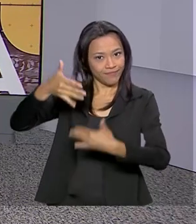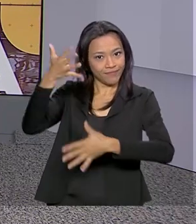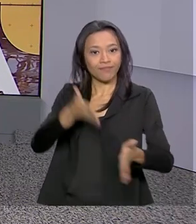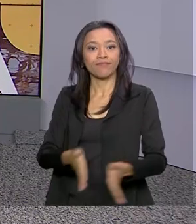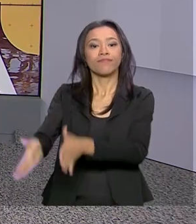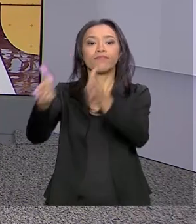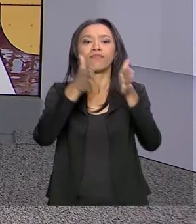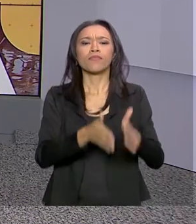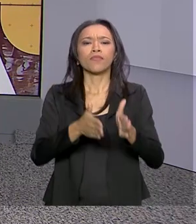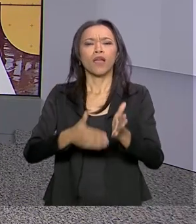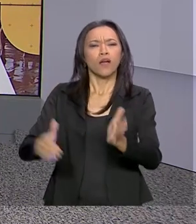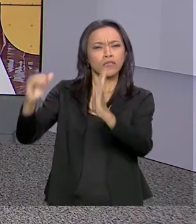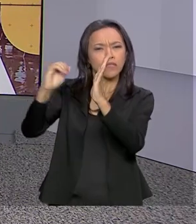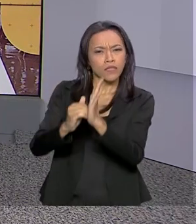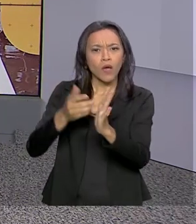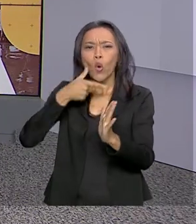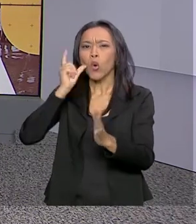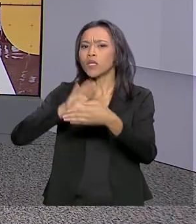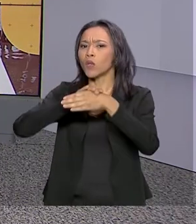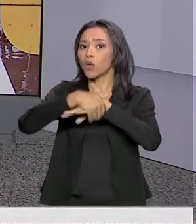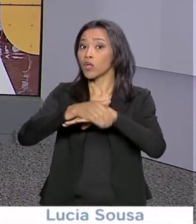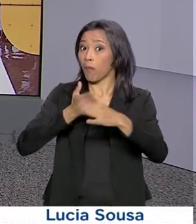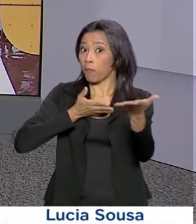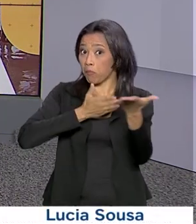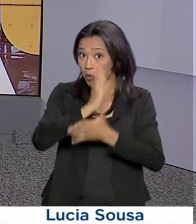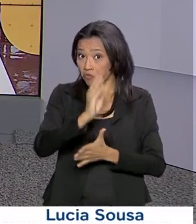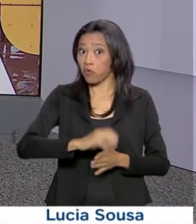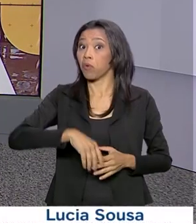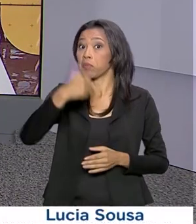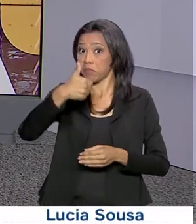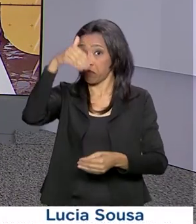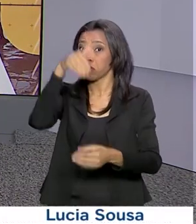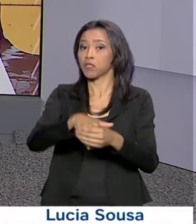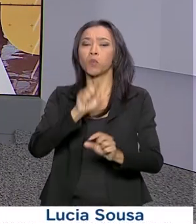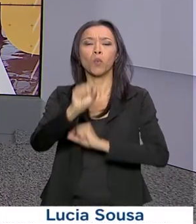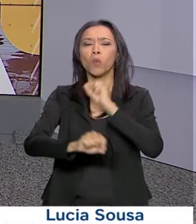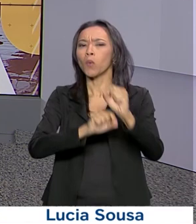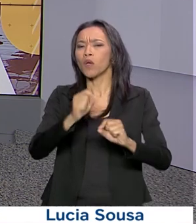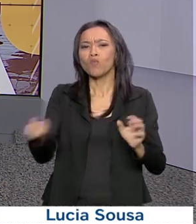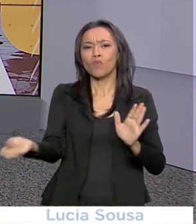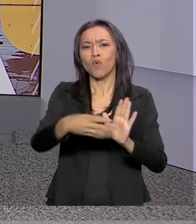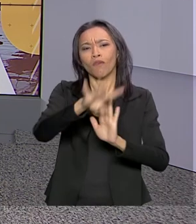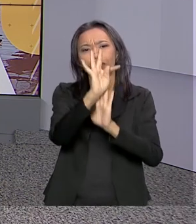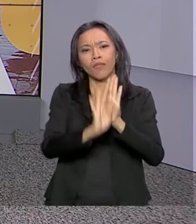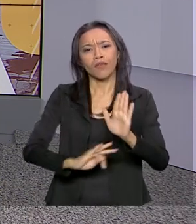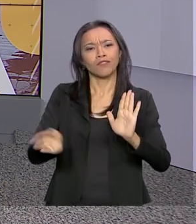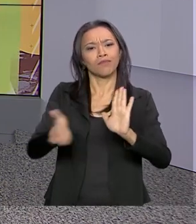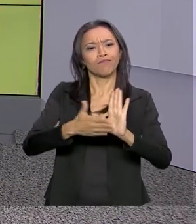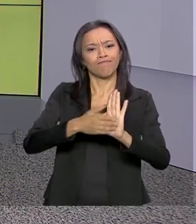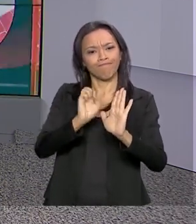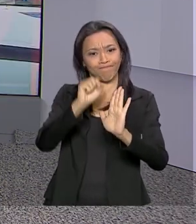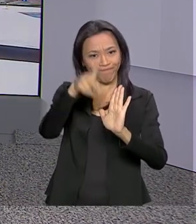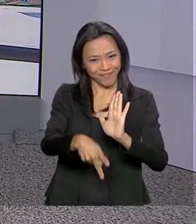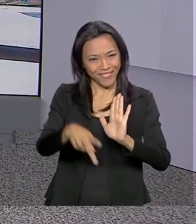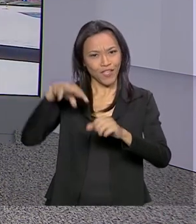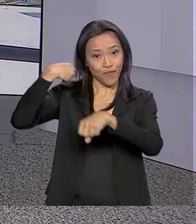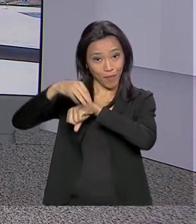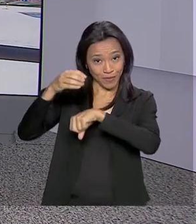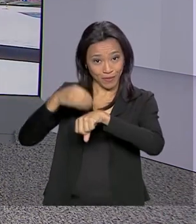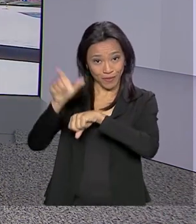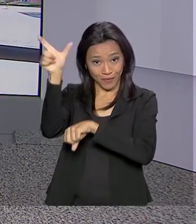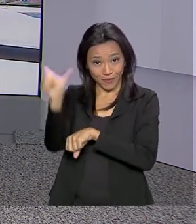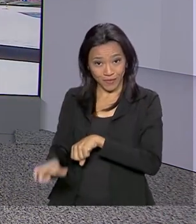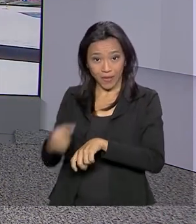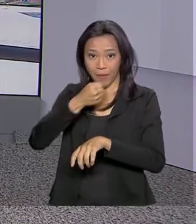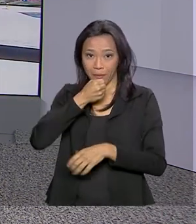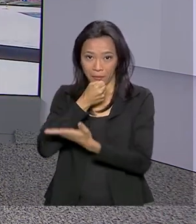o senado aprovou na noite de ontem o primeiro turno da nova previdência as informações com a repórter glauco de queiroz